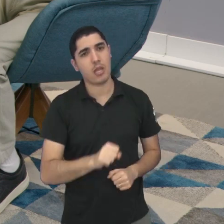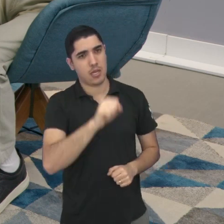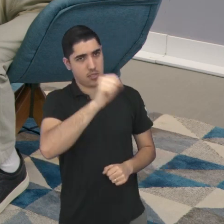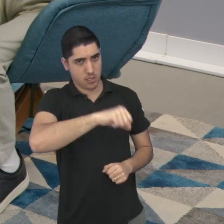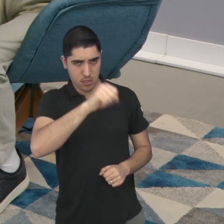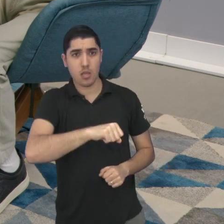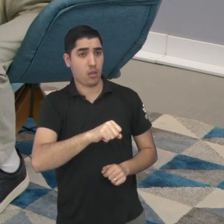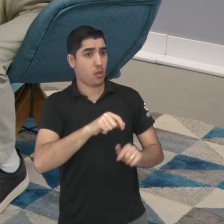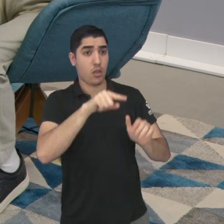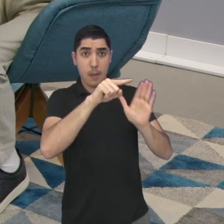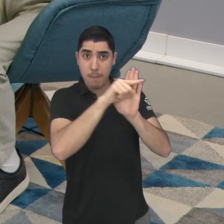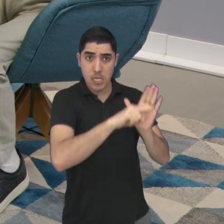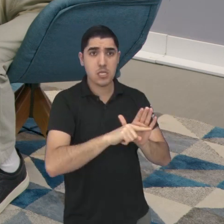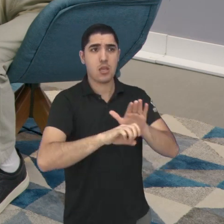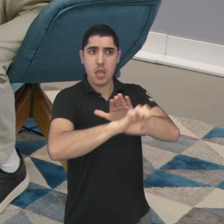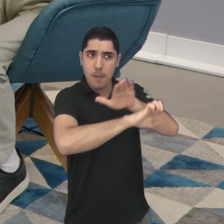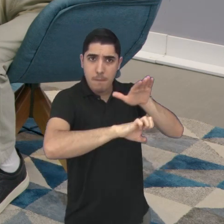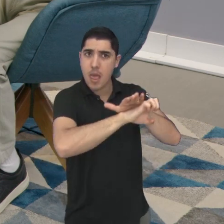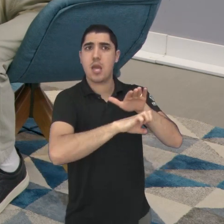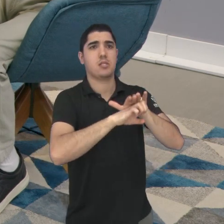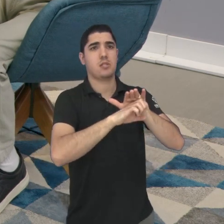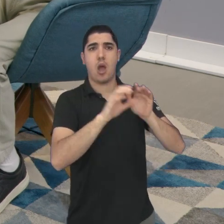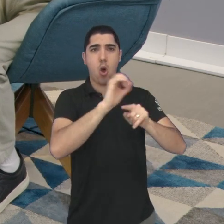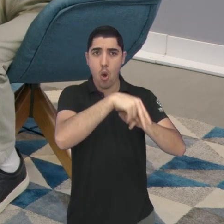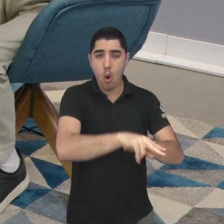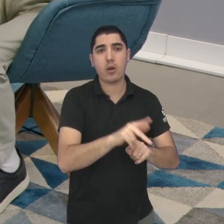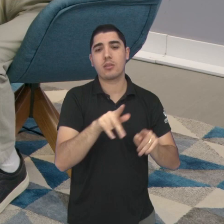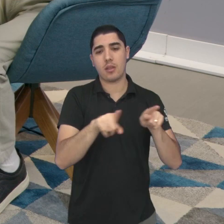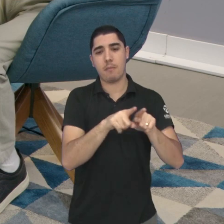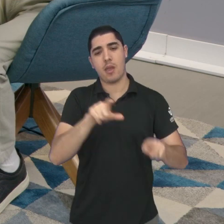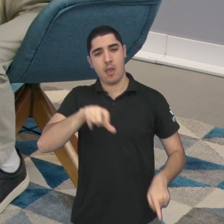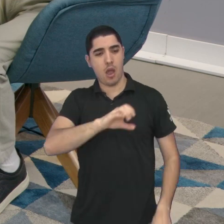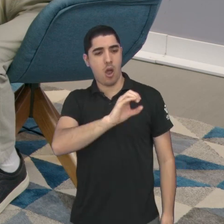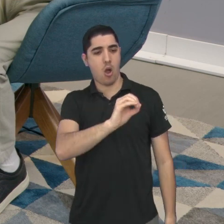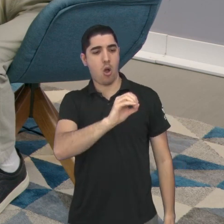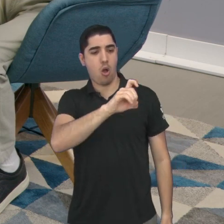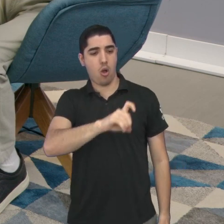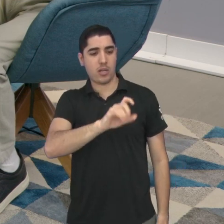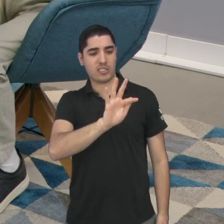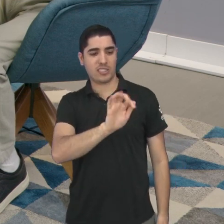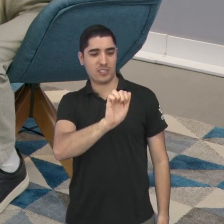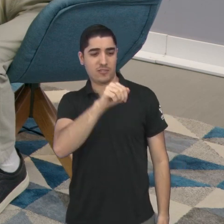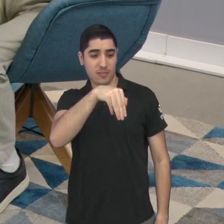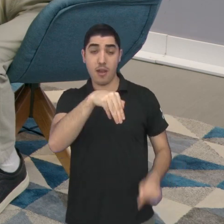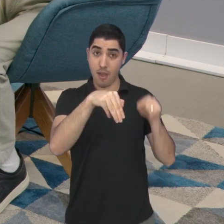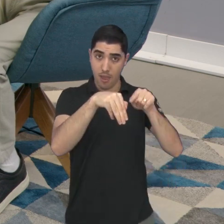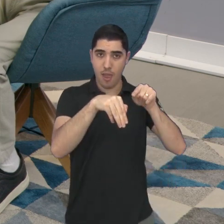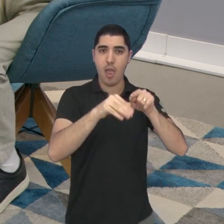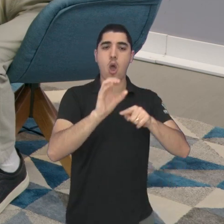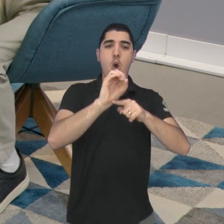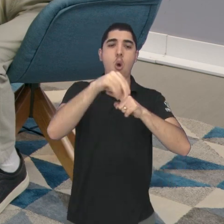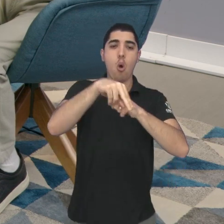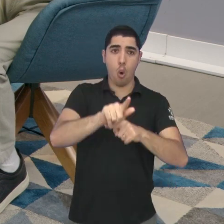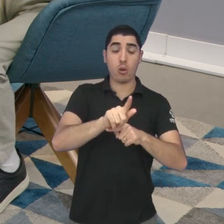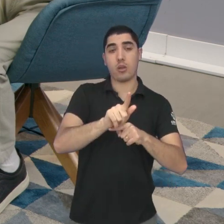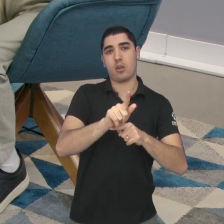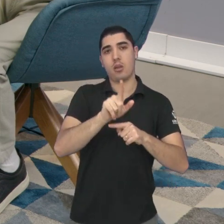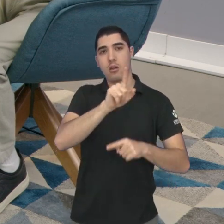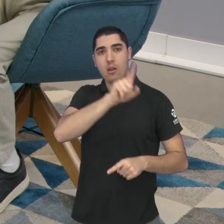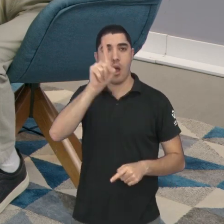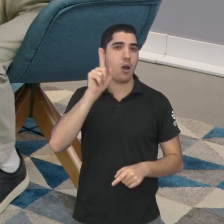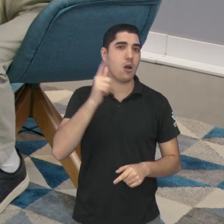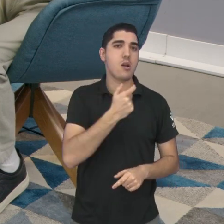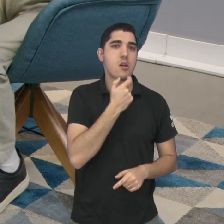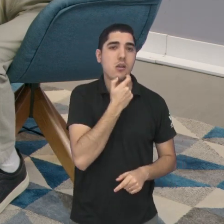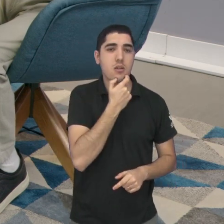trabalham, pesquisam isso, também têm proposto cada vez mais isso. O último relatório da Oxfam, uma ONG inglesa, propôs isso, inclusive por conta